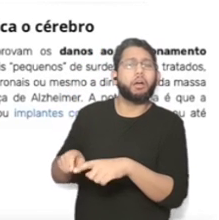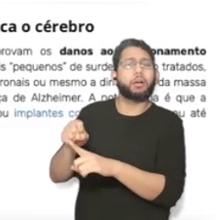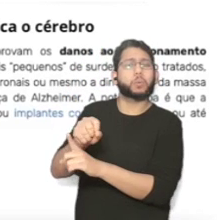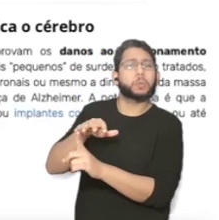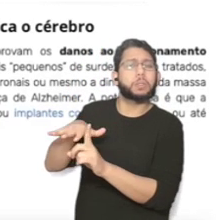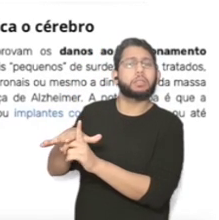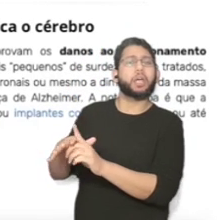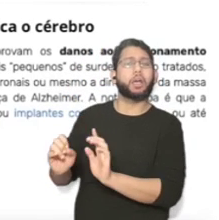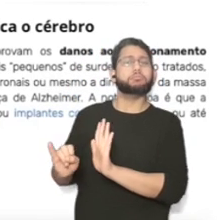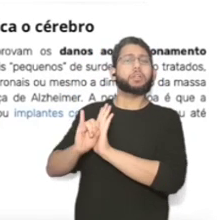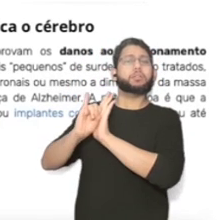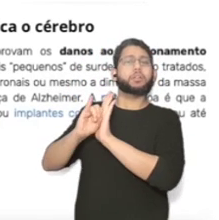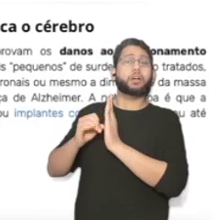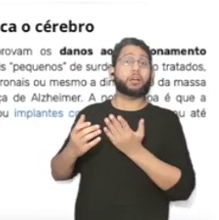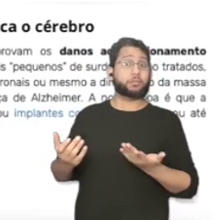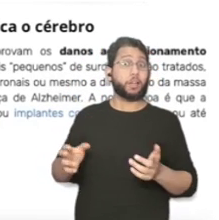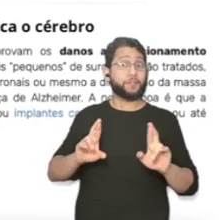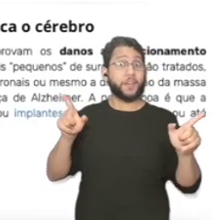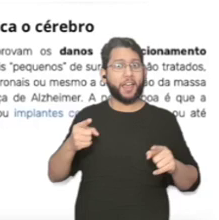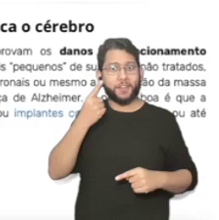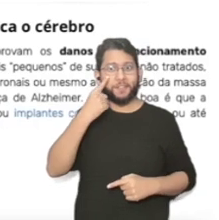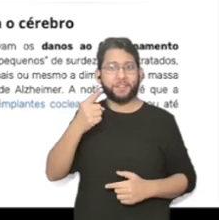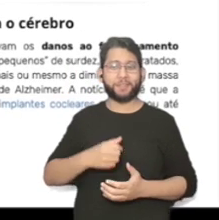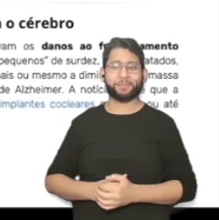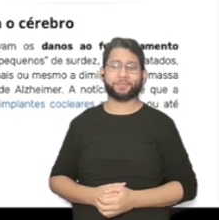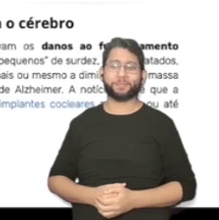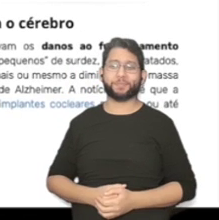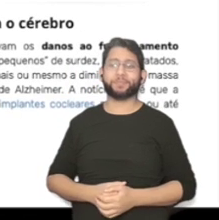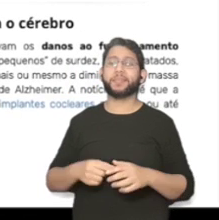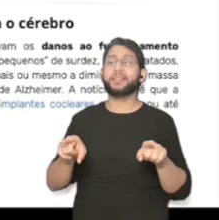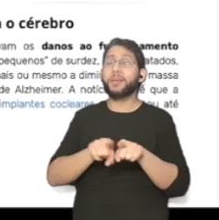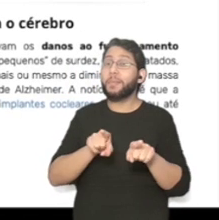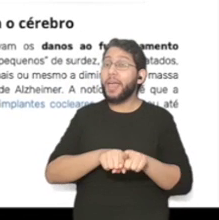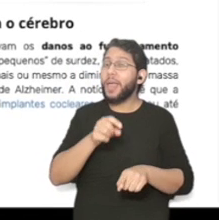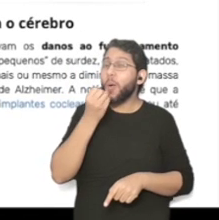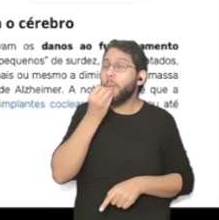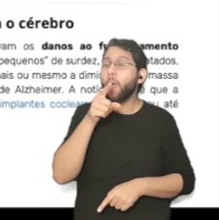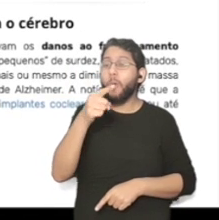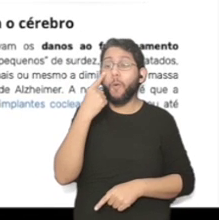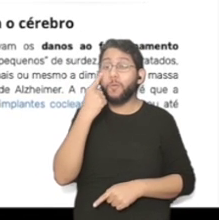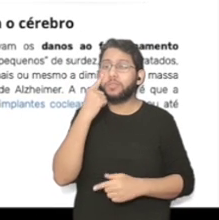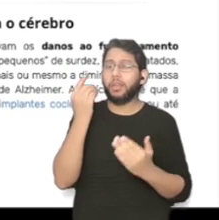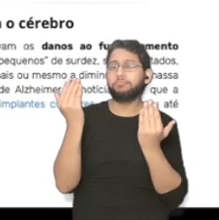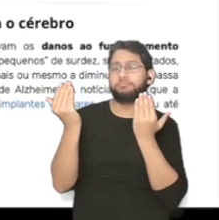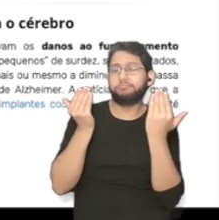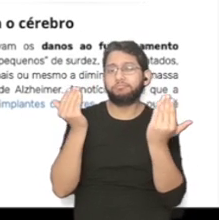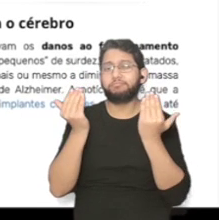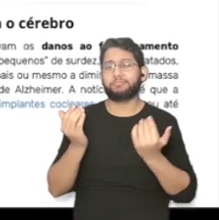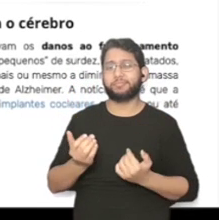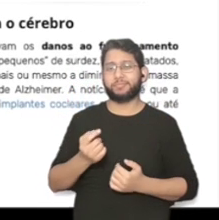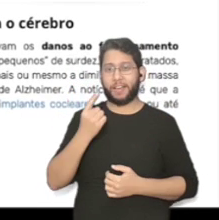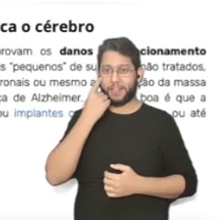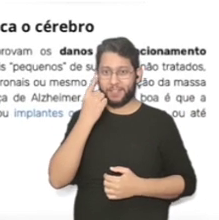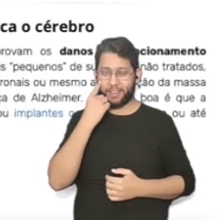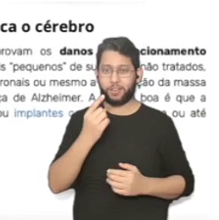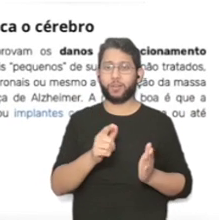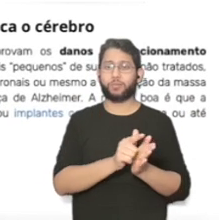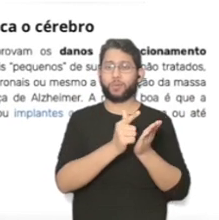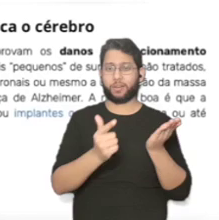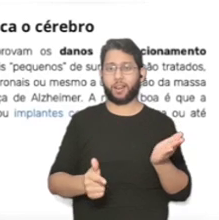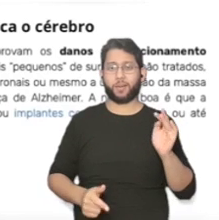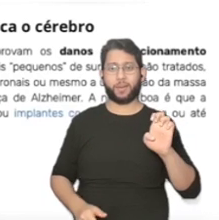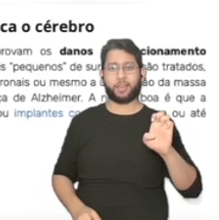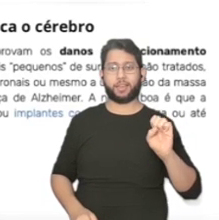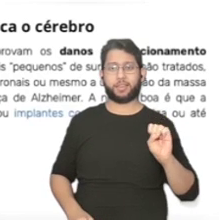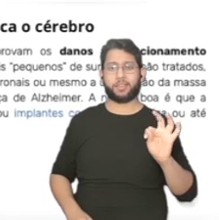abordagem bilíngue, enfim. Por isso que é tão diferente as duas abordagens. Eu trouxe esses dois materiais para que vocês consigam observar